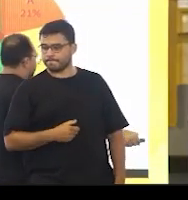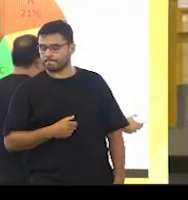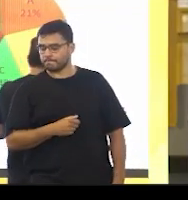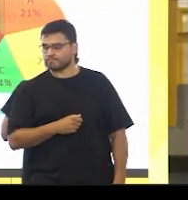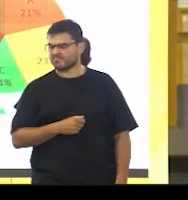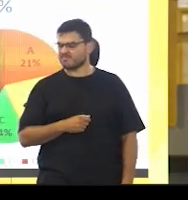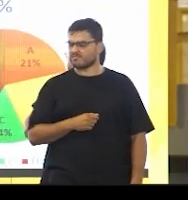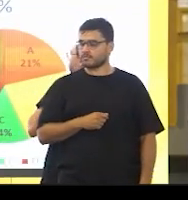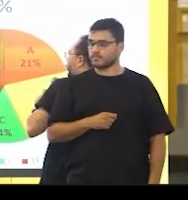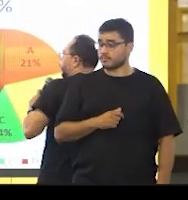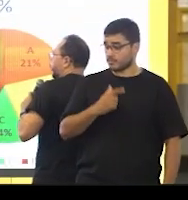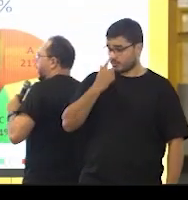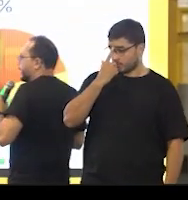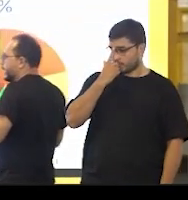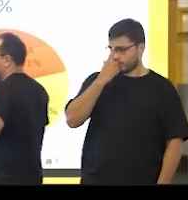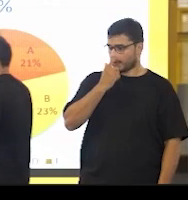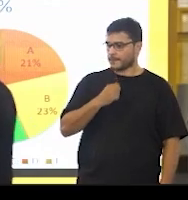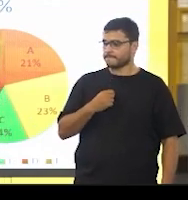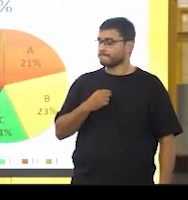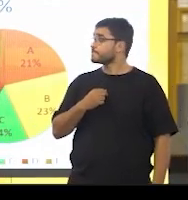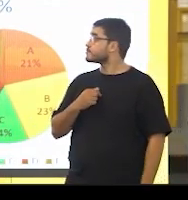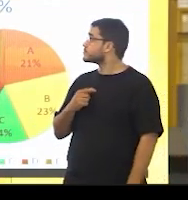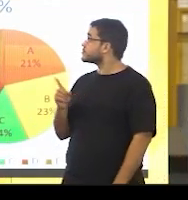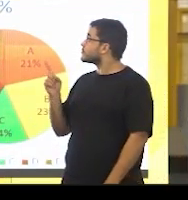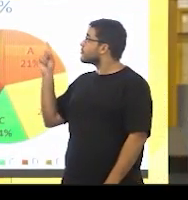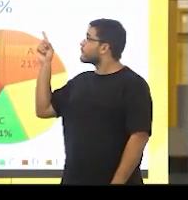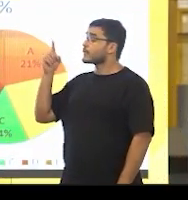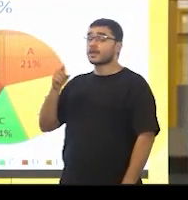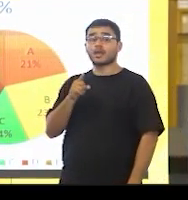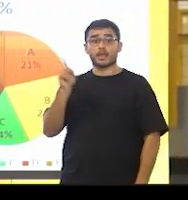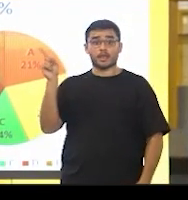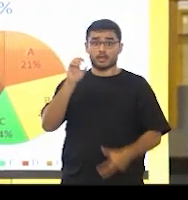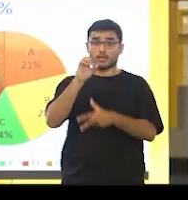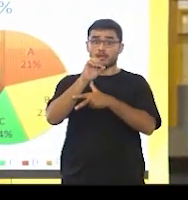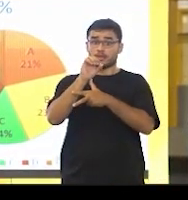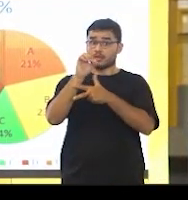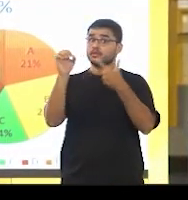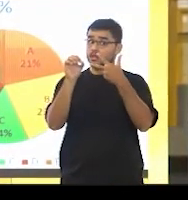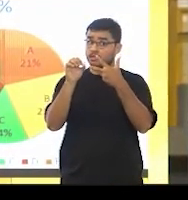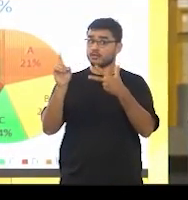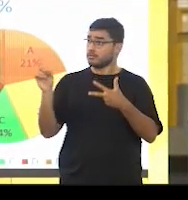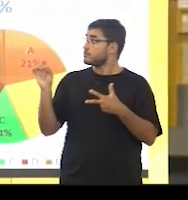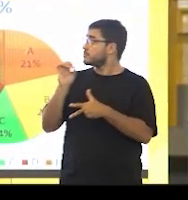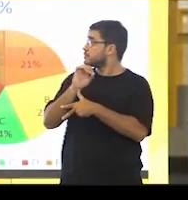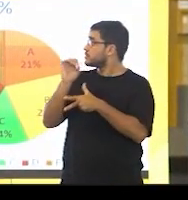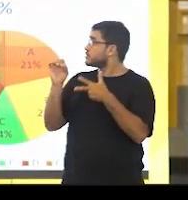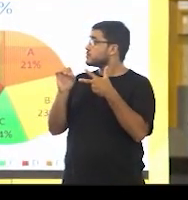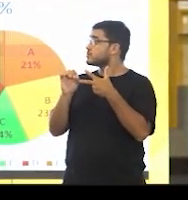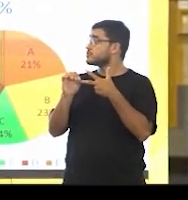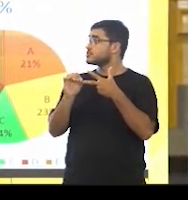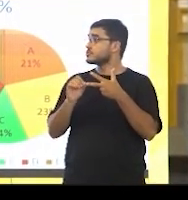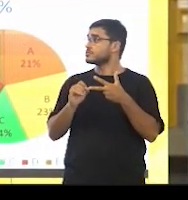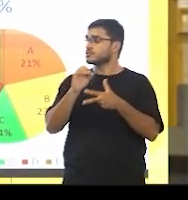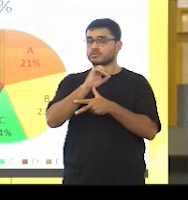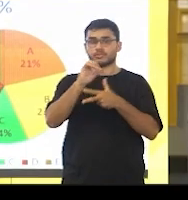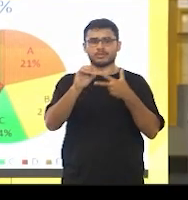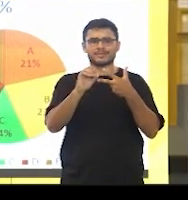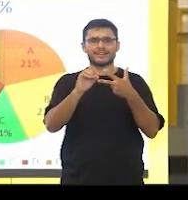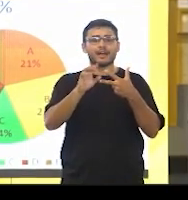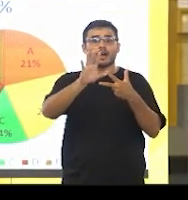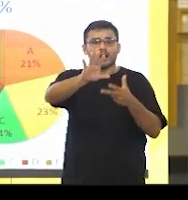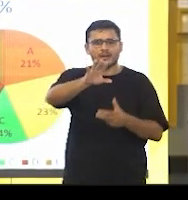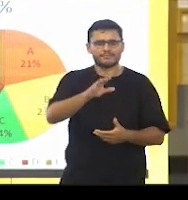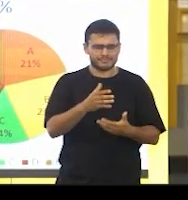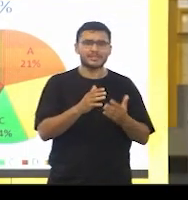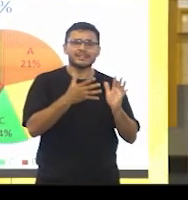vai, tá, fazer uma questão estilo Enem, a primeira coisa que você tem que fazer é ao invés de ler